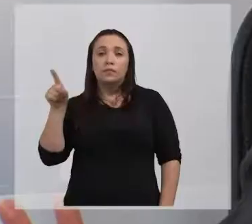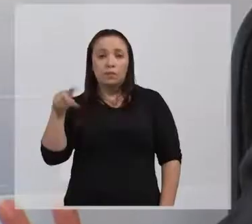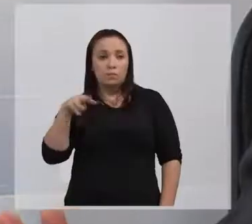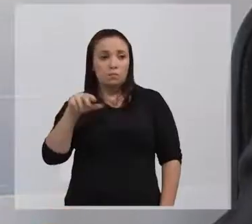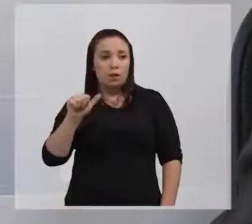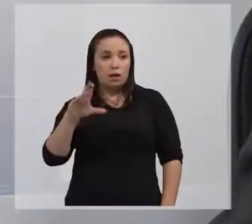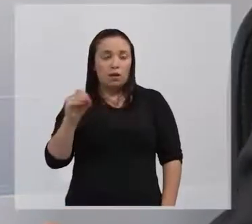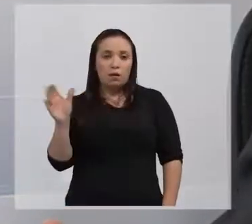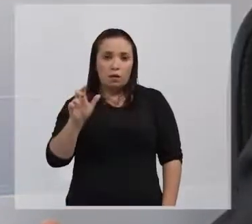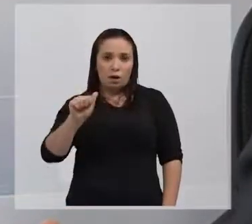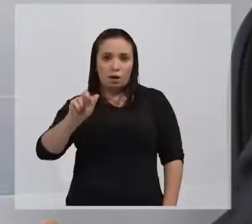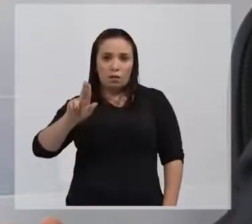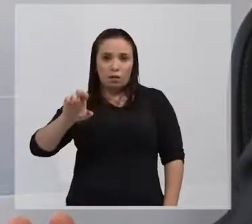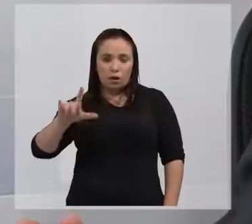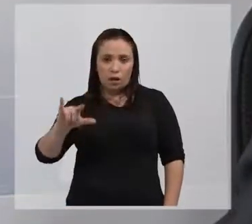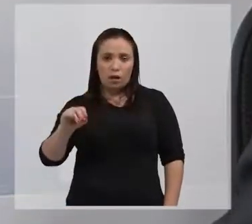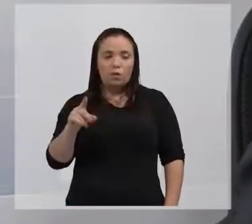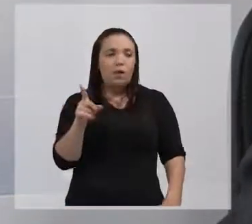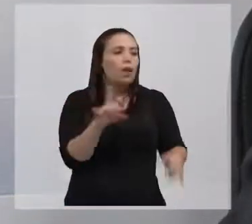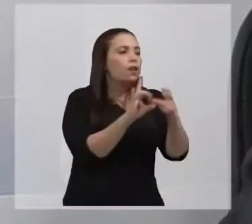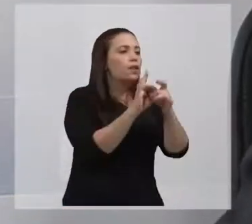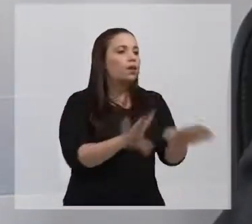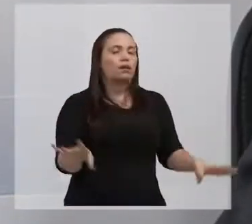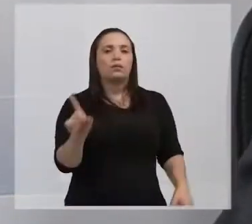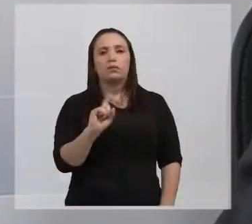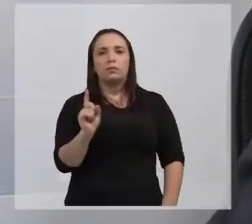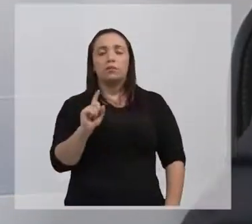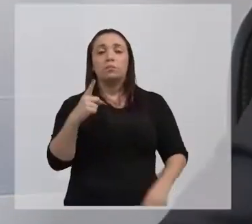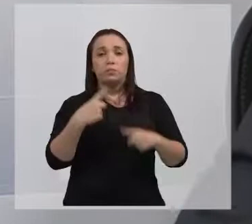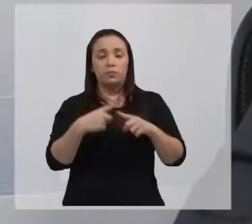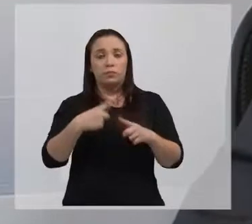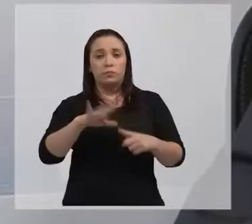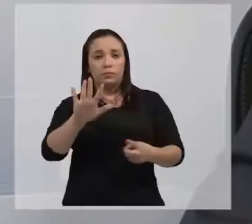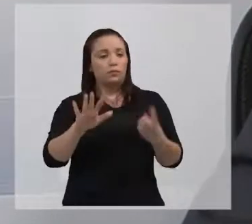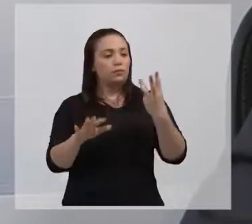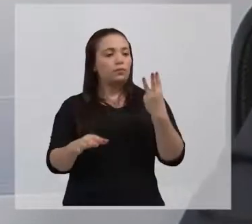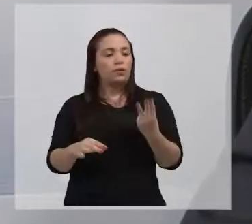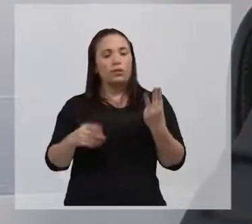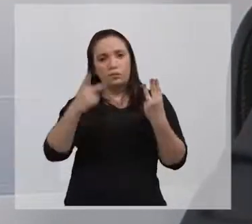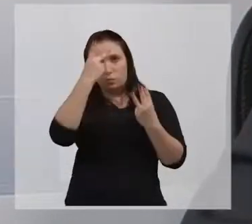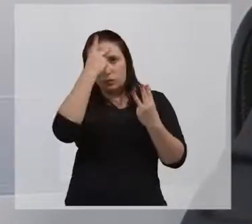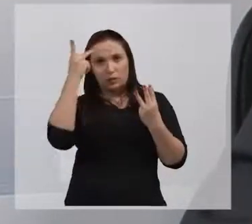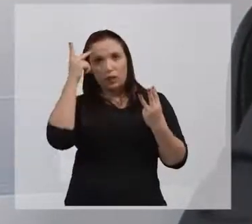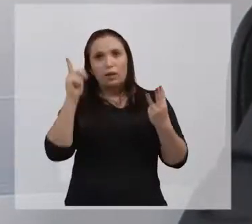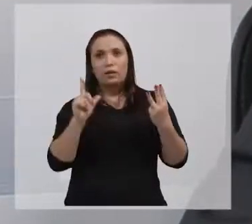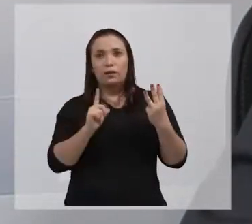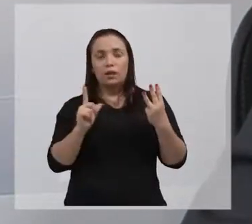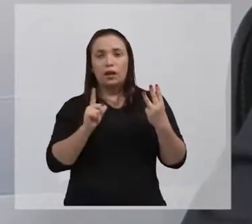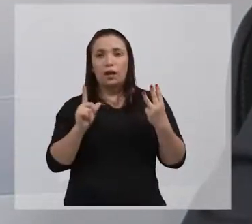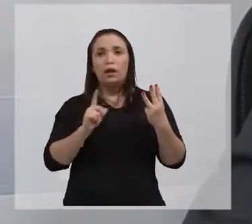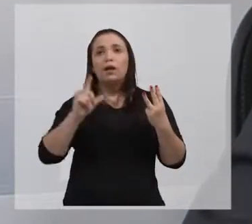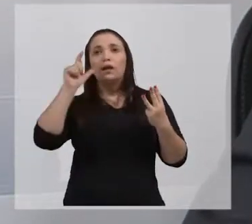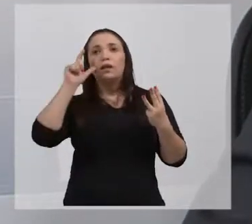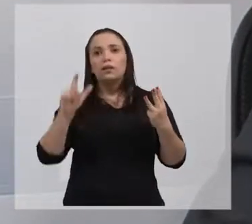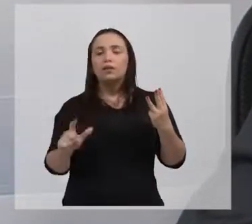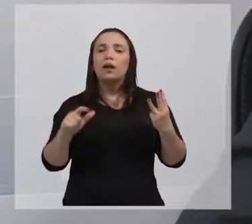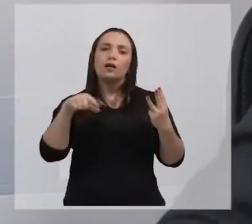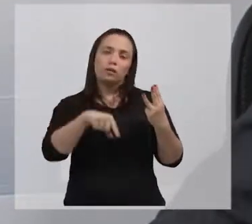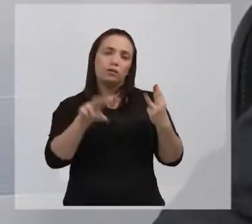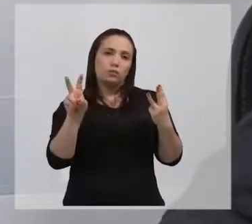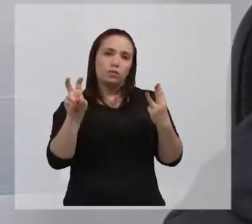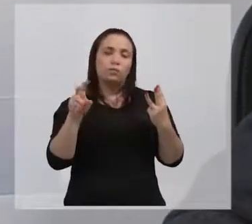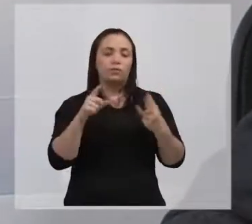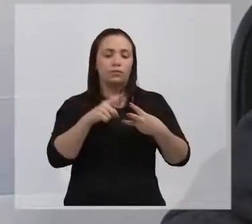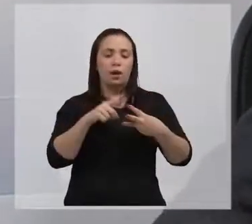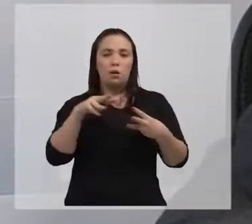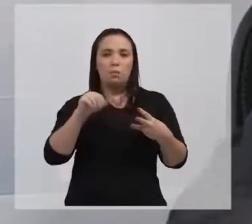negou. Você tem ali 3 pessoas que estão literalmente interessadas nesse assunto. Marco